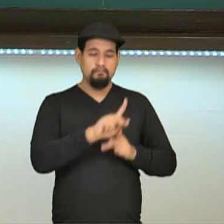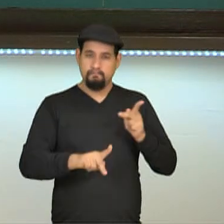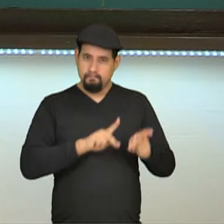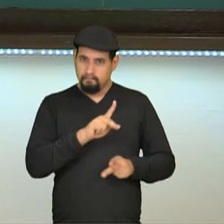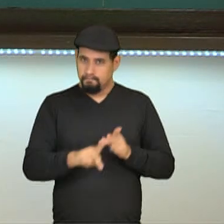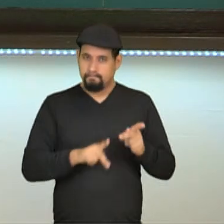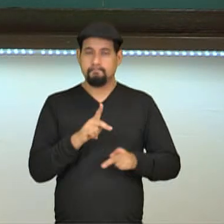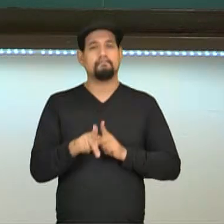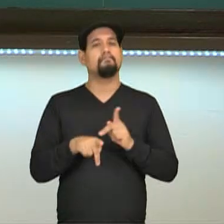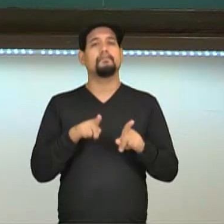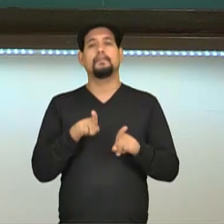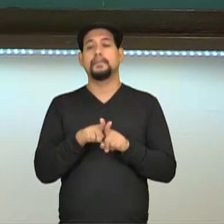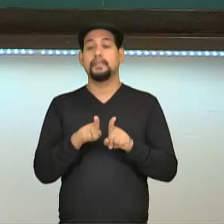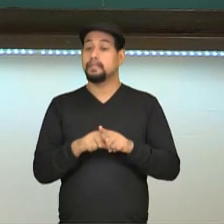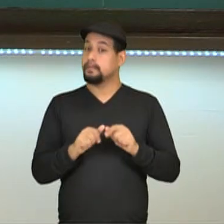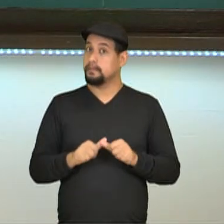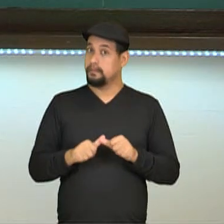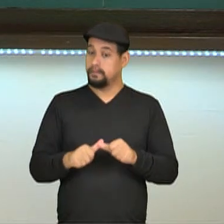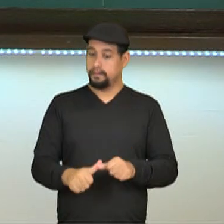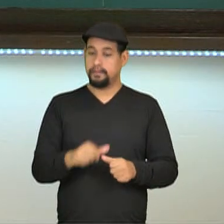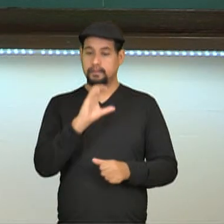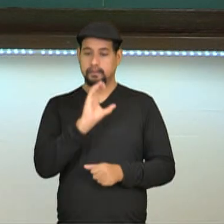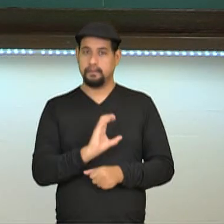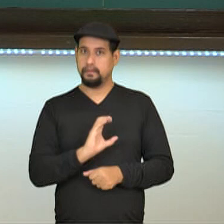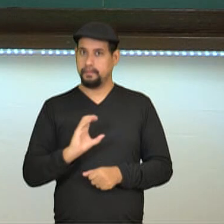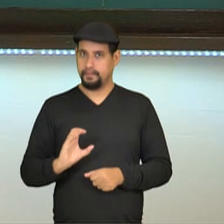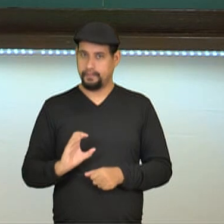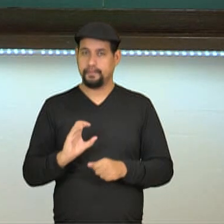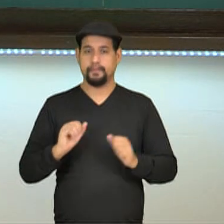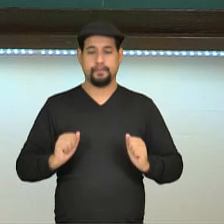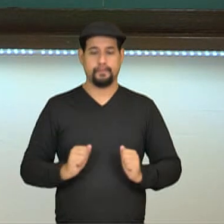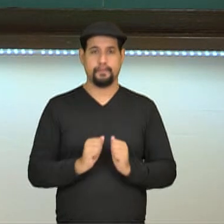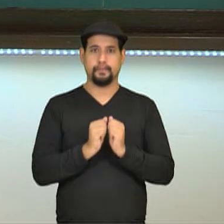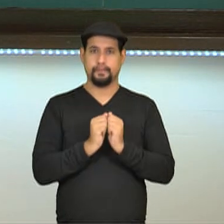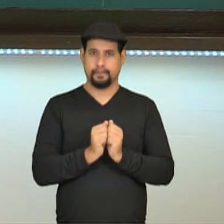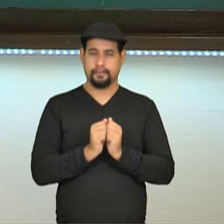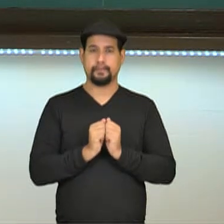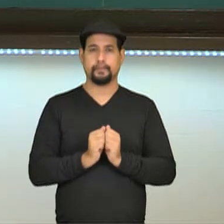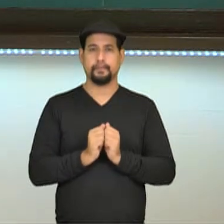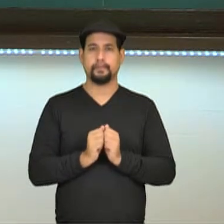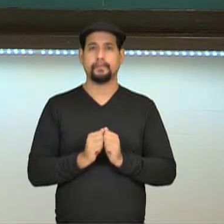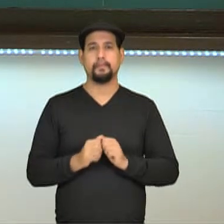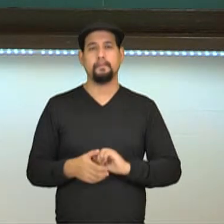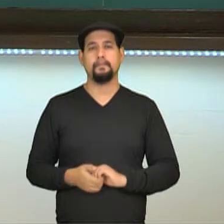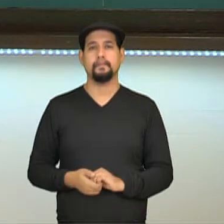para também manter o catolicismo entre os possíveis